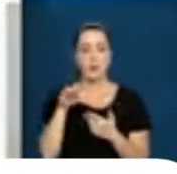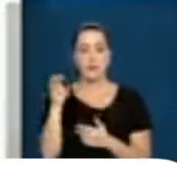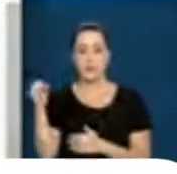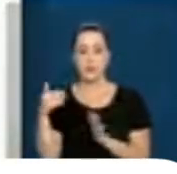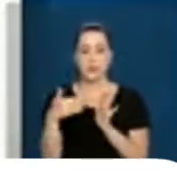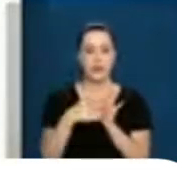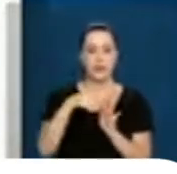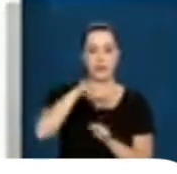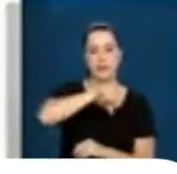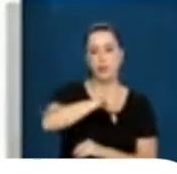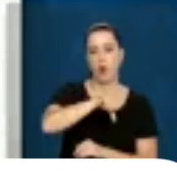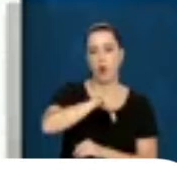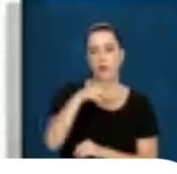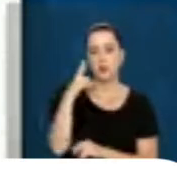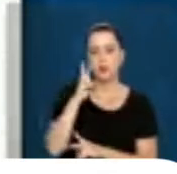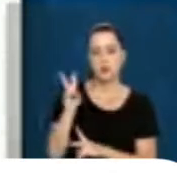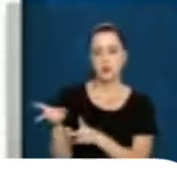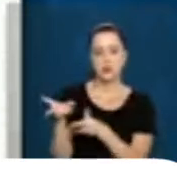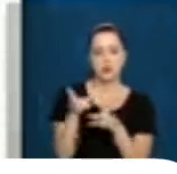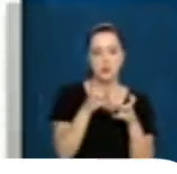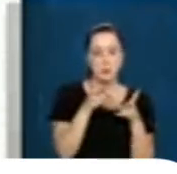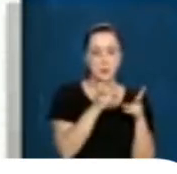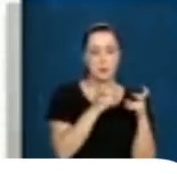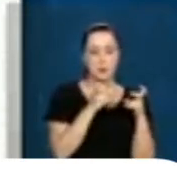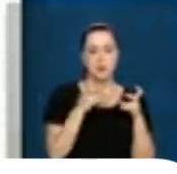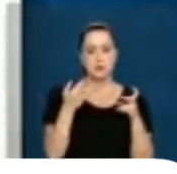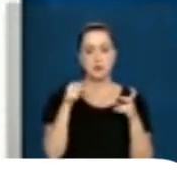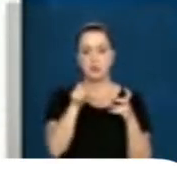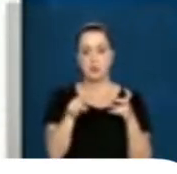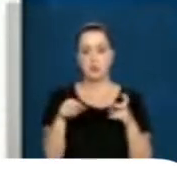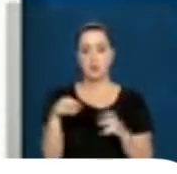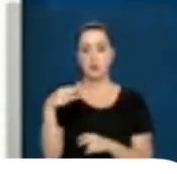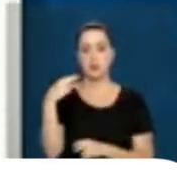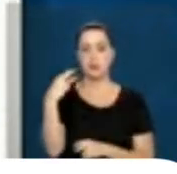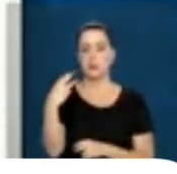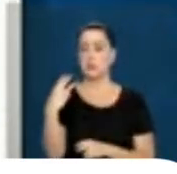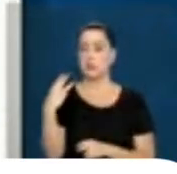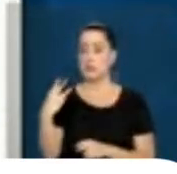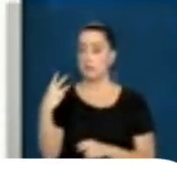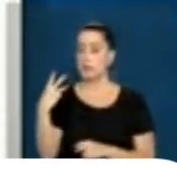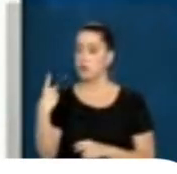exemplo, nós observamos uma taxa de 0 a 9 de